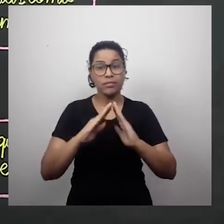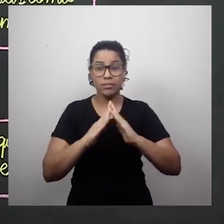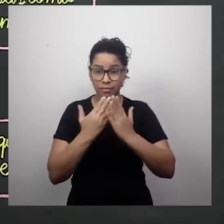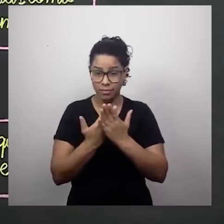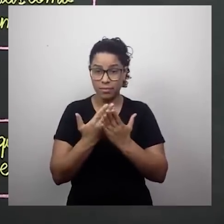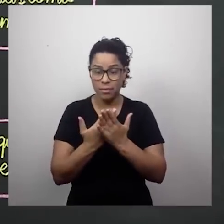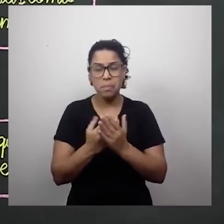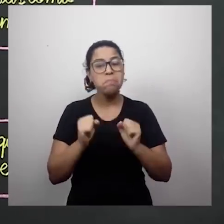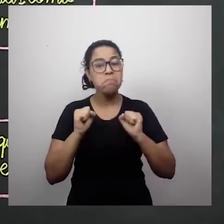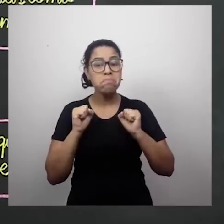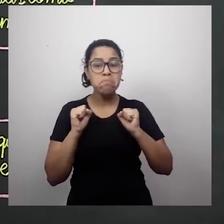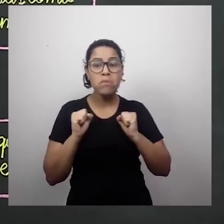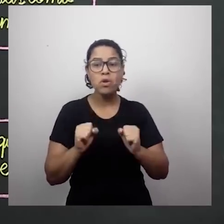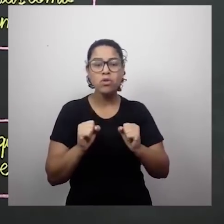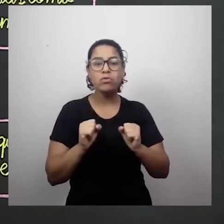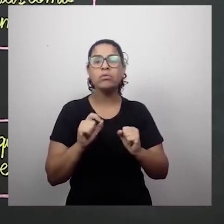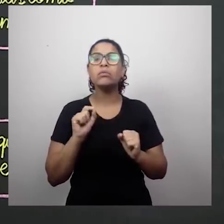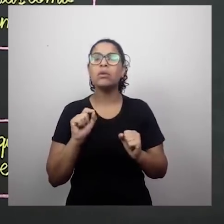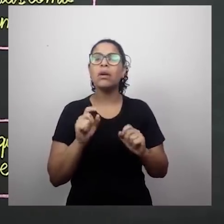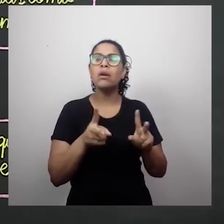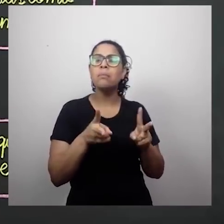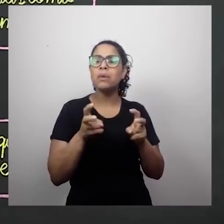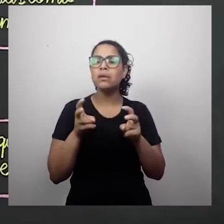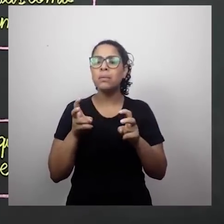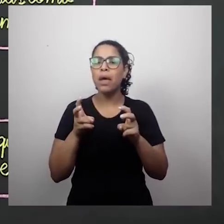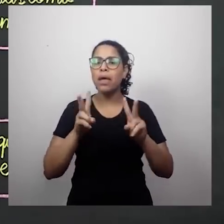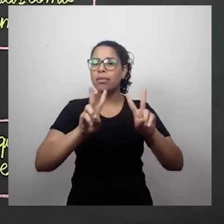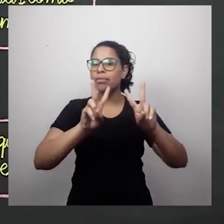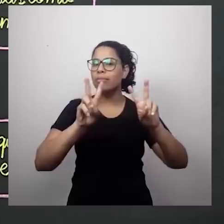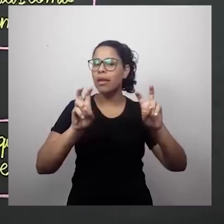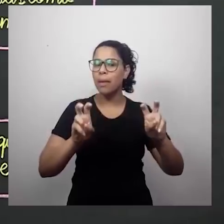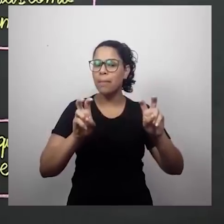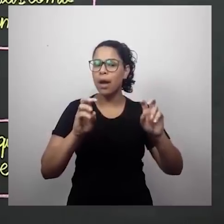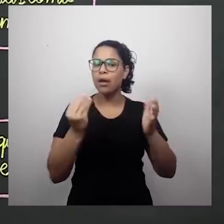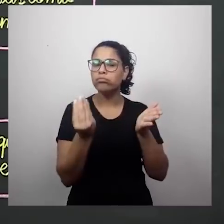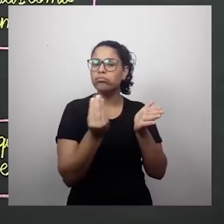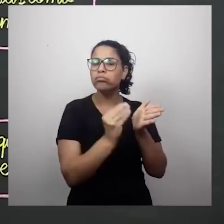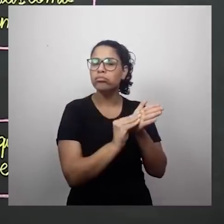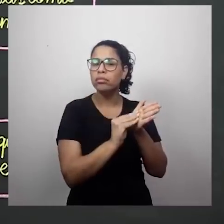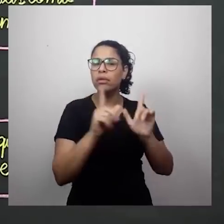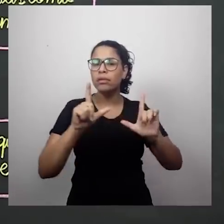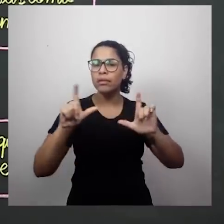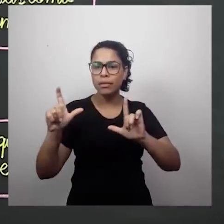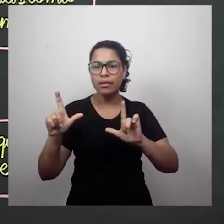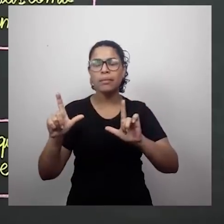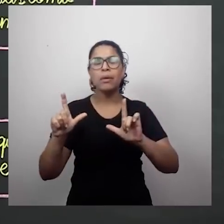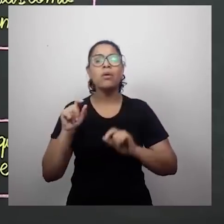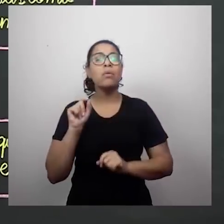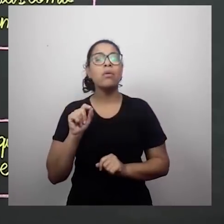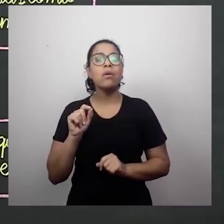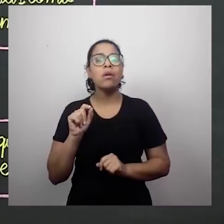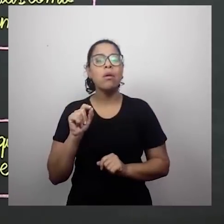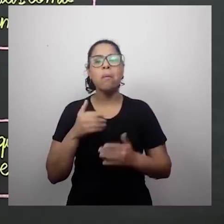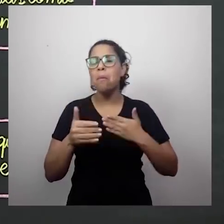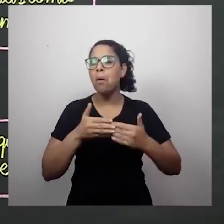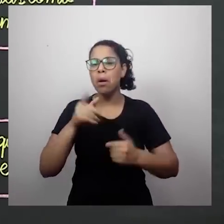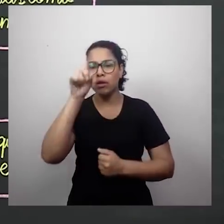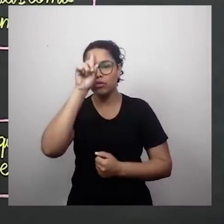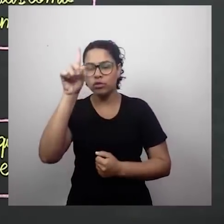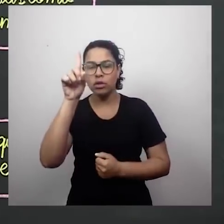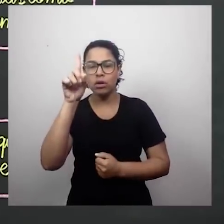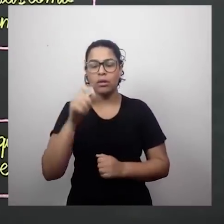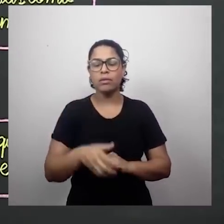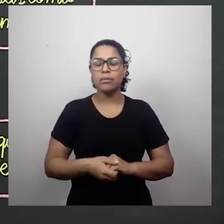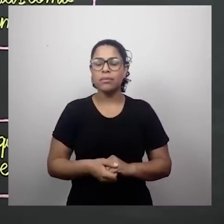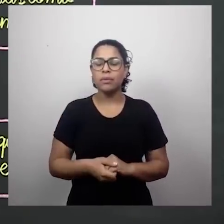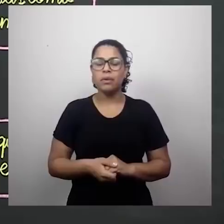você vai perceber que alguns temas eles podem ser colocados num jornal de TV qualquer dia, porque são temas que não são necessariamente